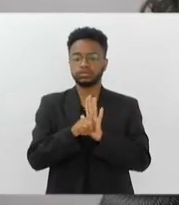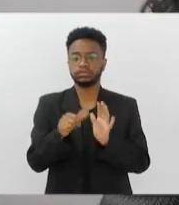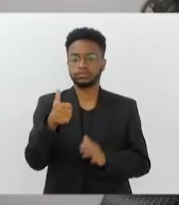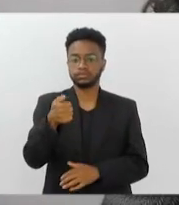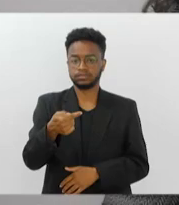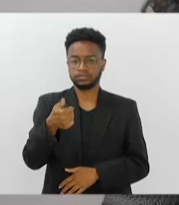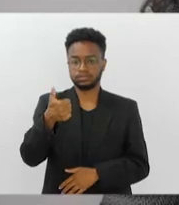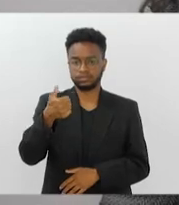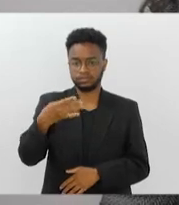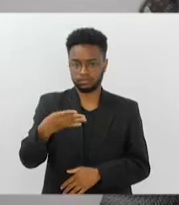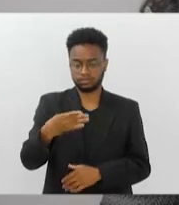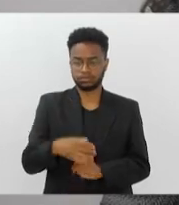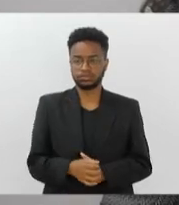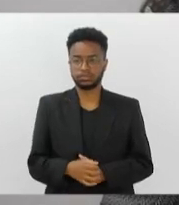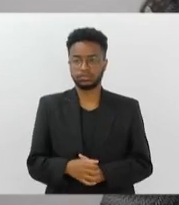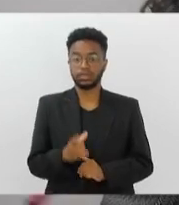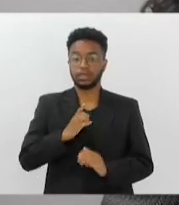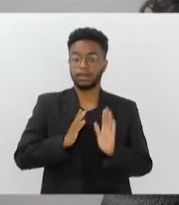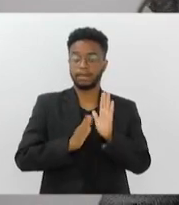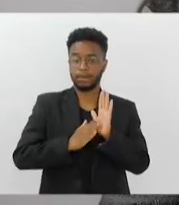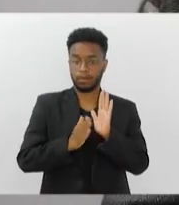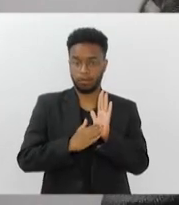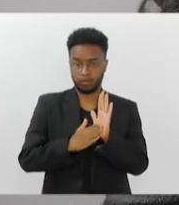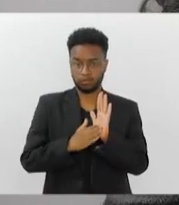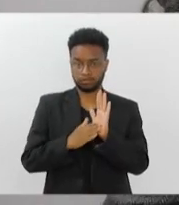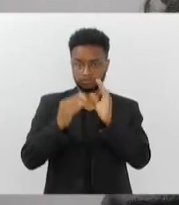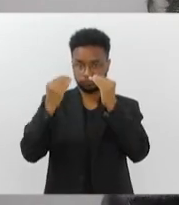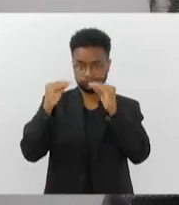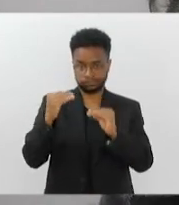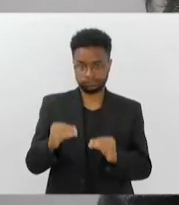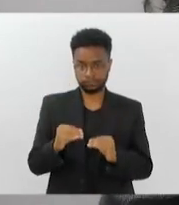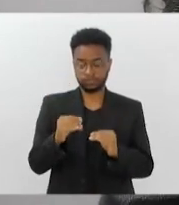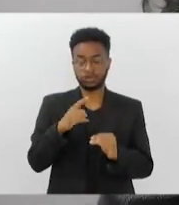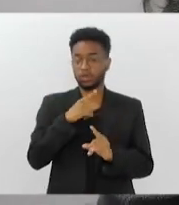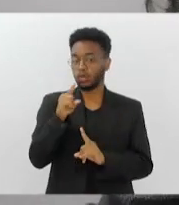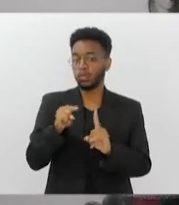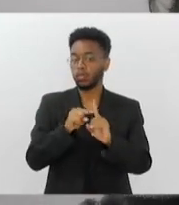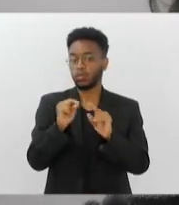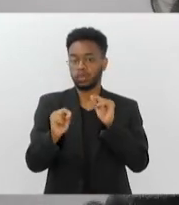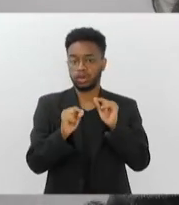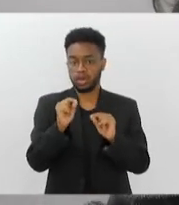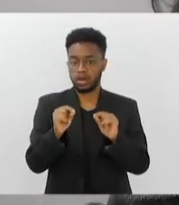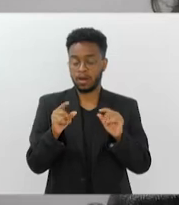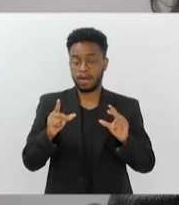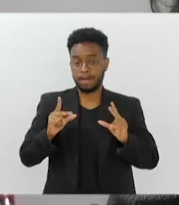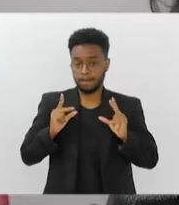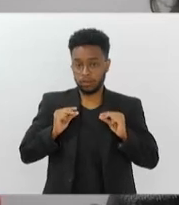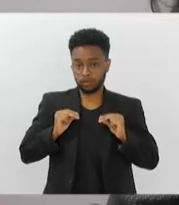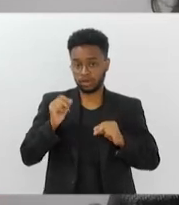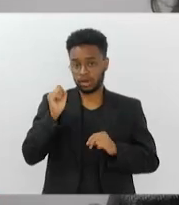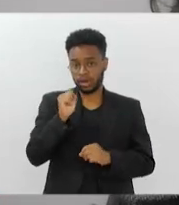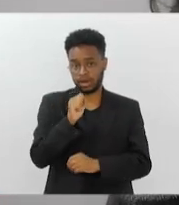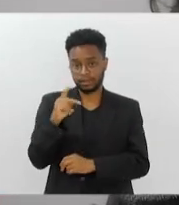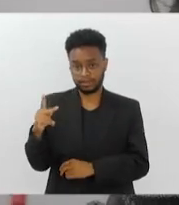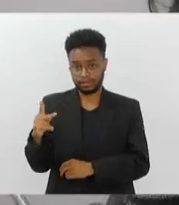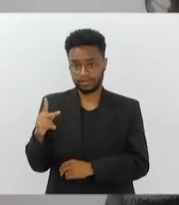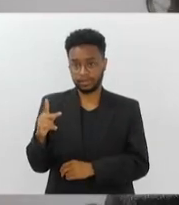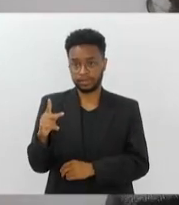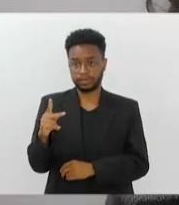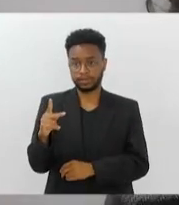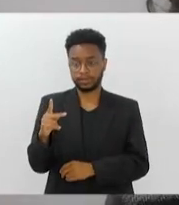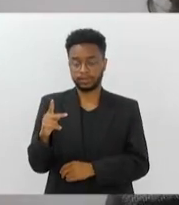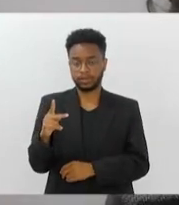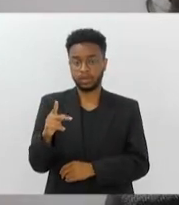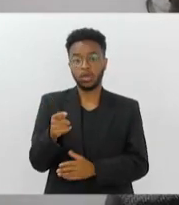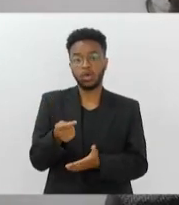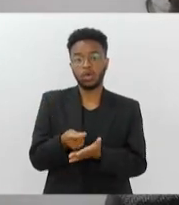1714. A proposta colocada almeja que os motoristas de aplicativo sejam compelidos a